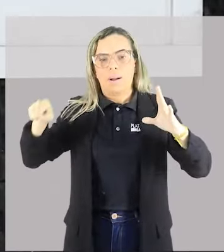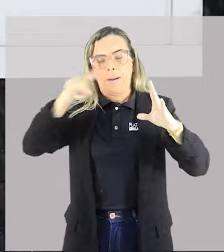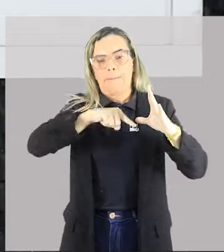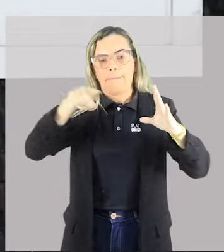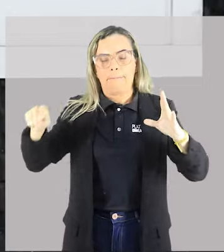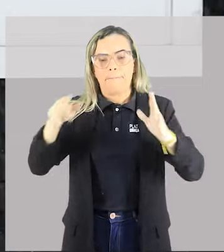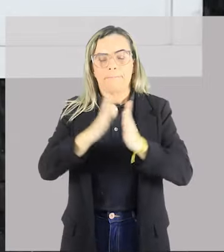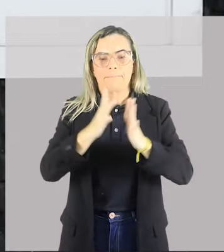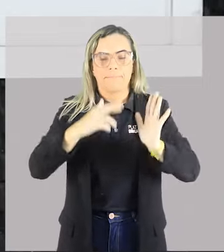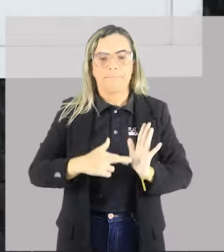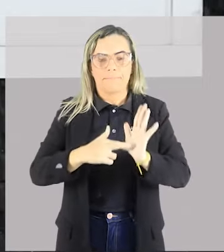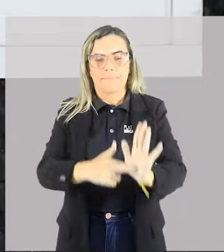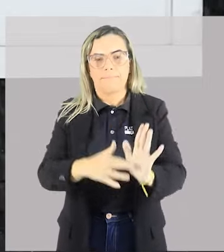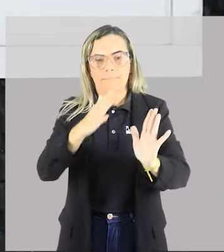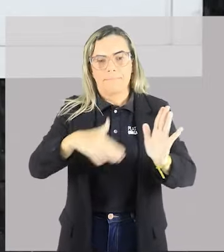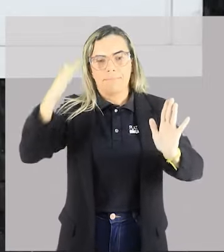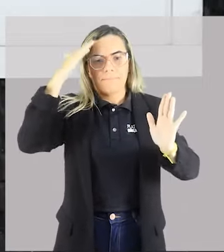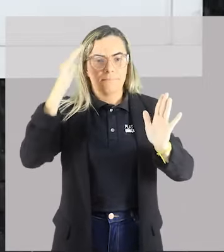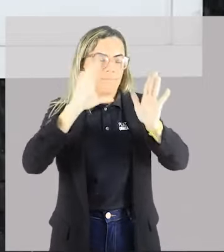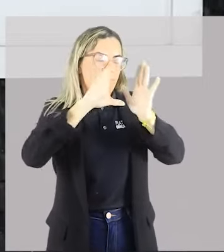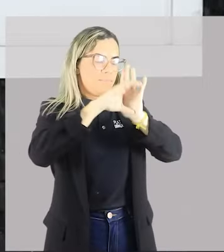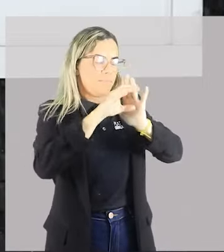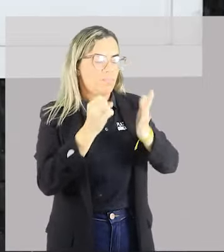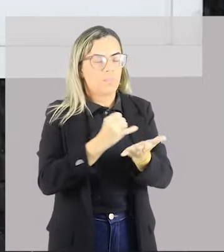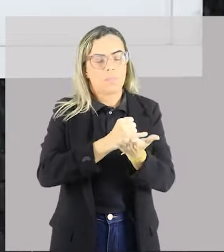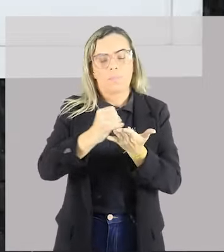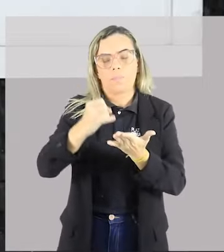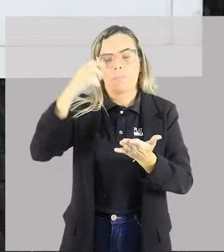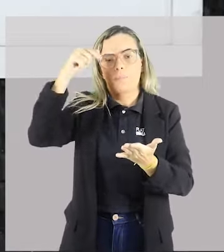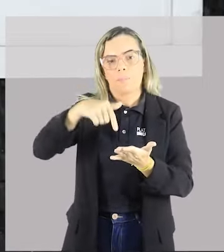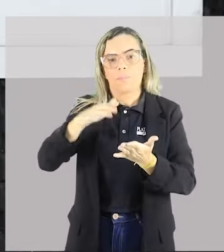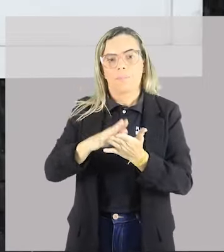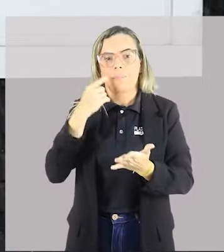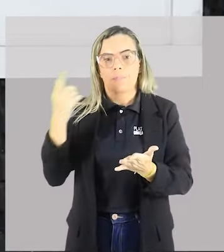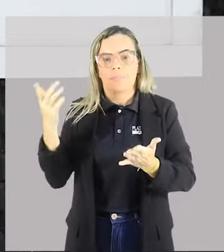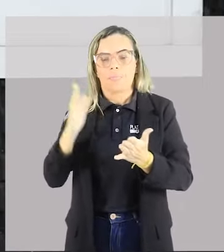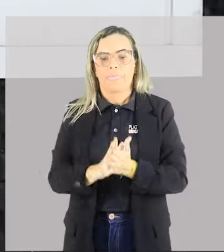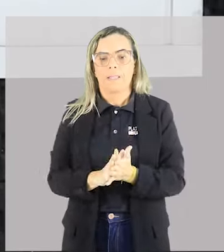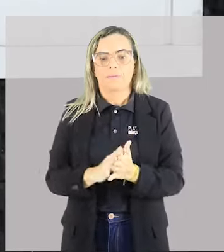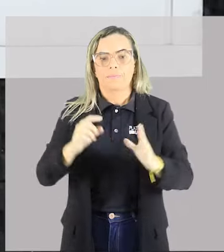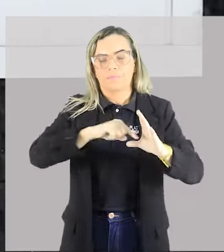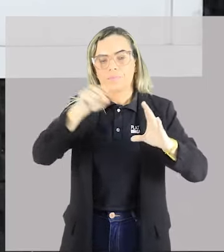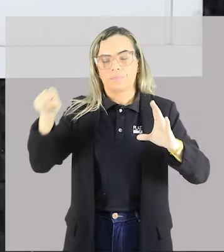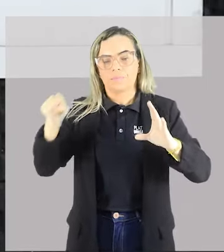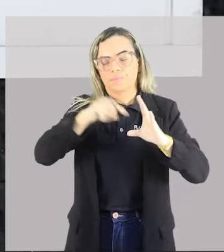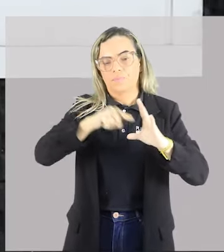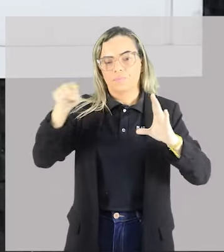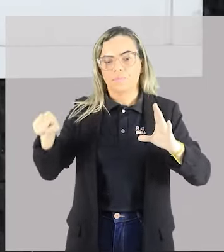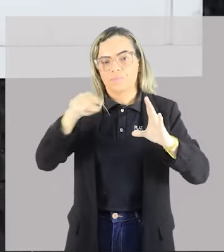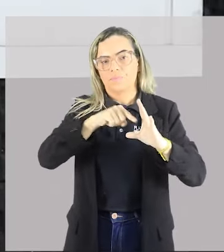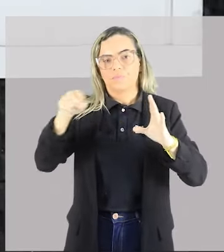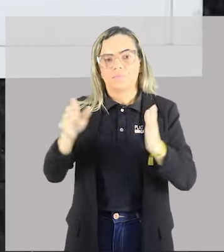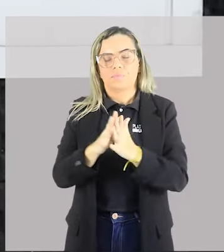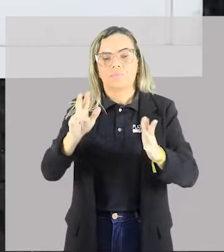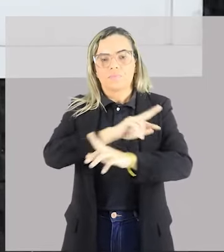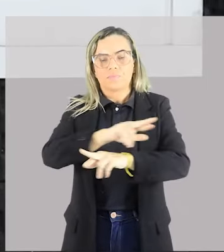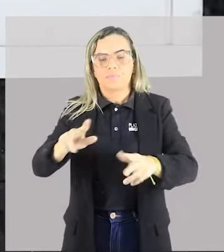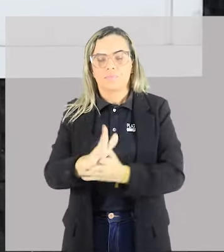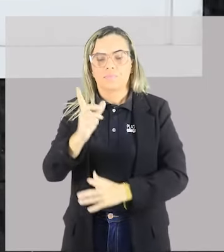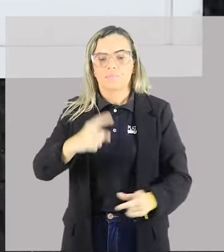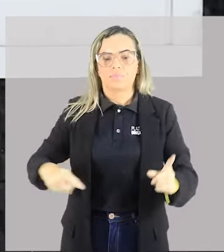pra gente entender o conceito essa parte inicial de função porque você vai precisar sempre você vai estudar vários tipos de função Daqui